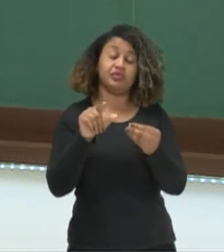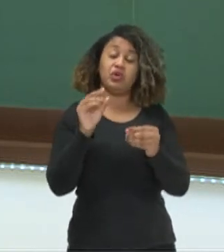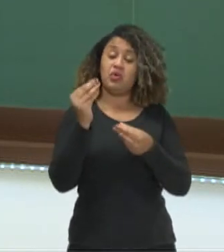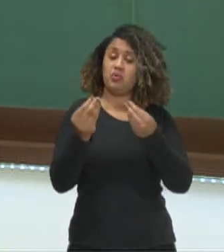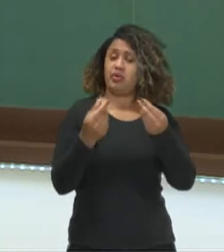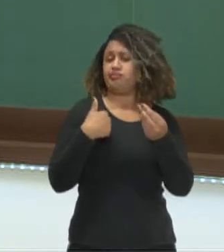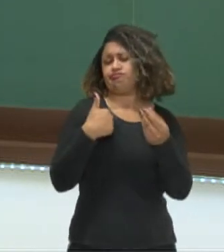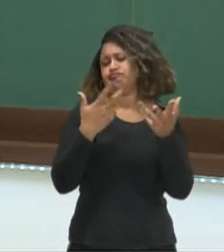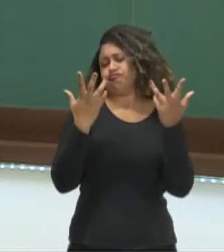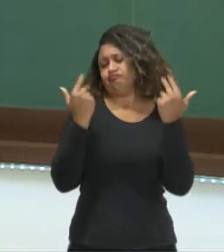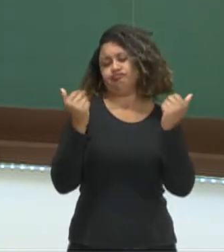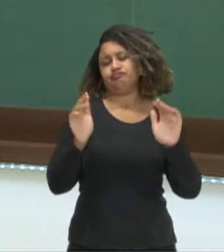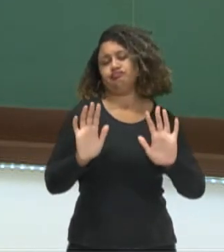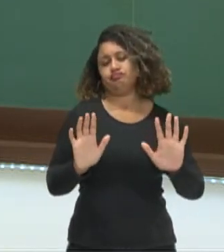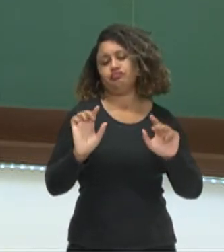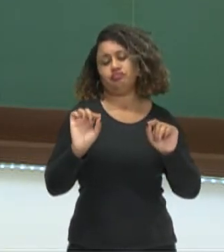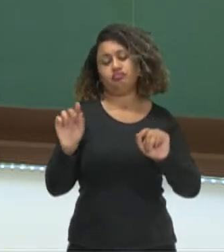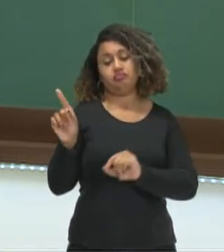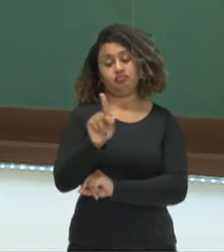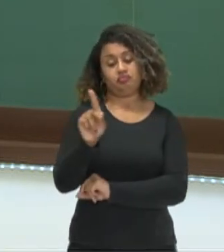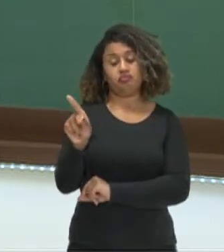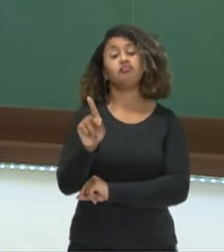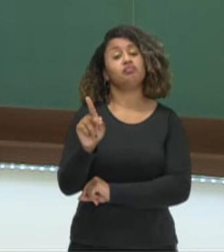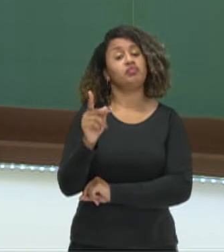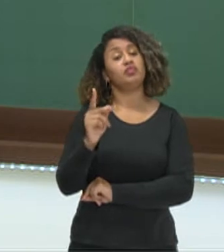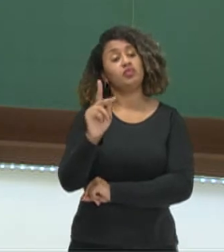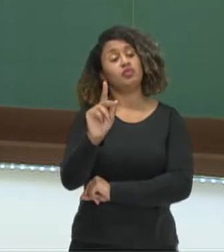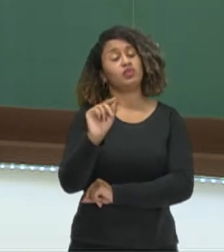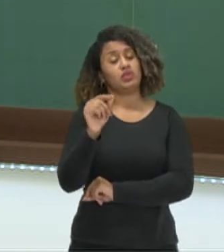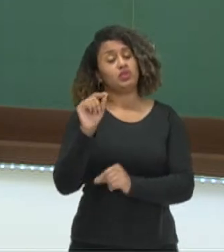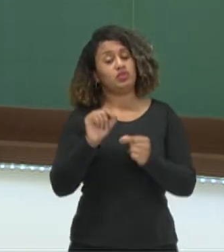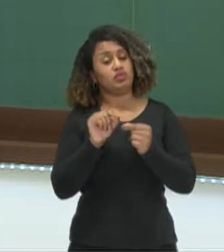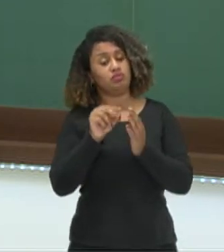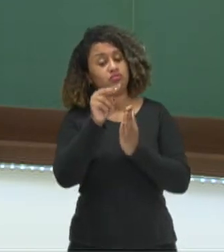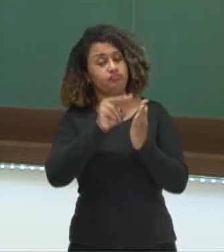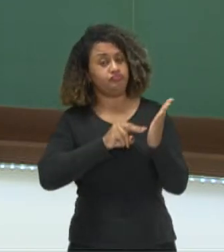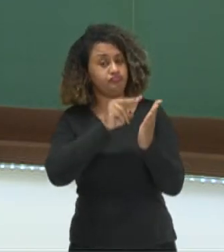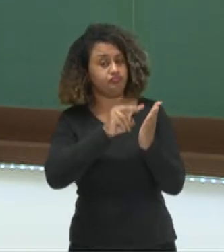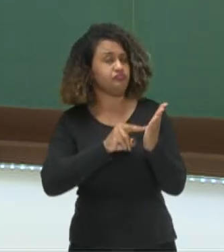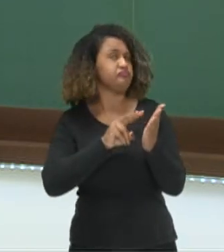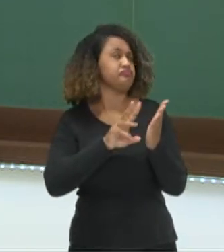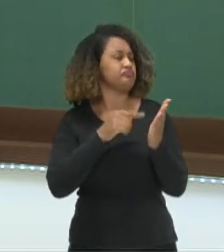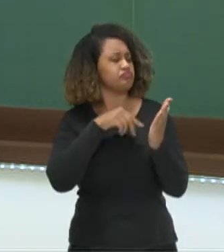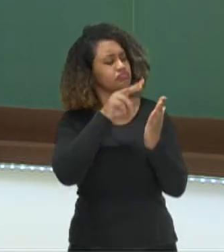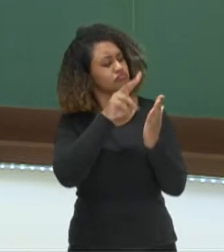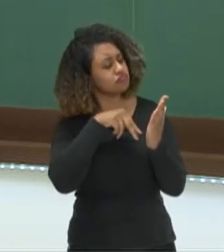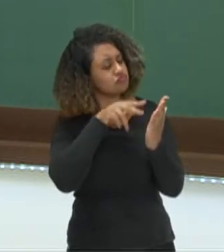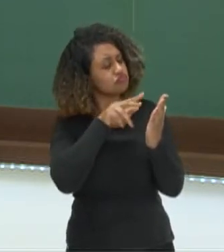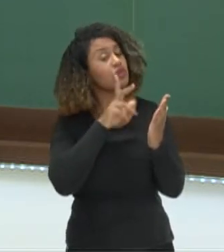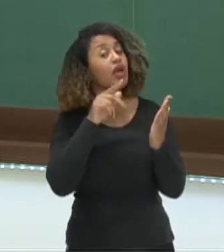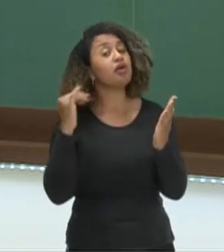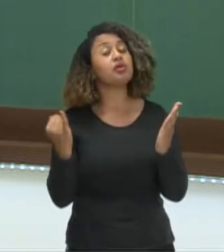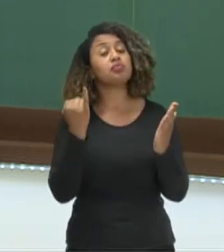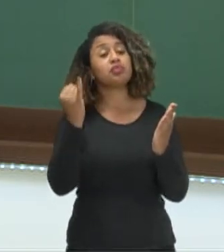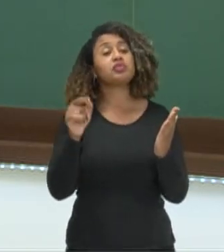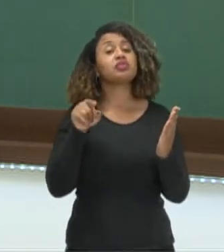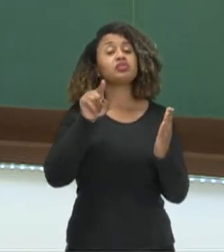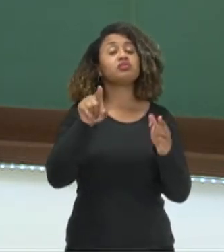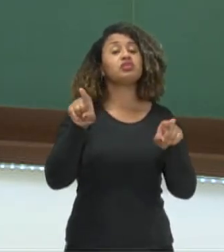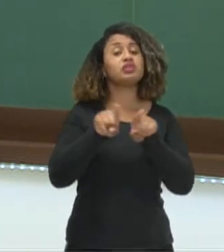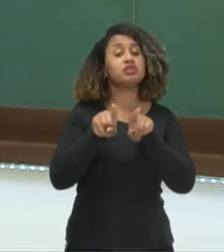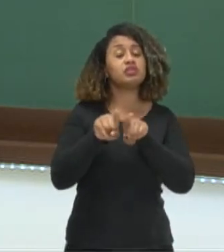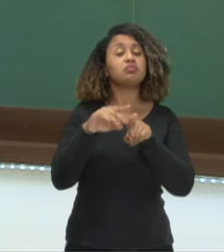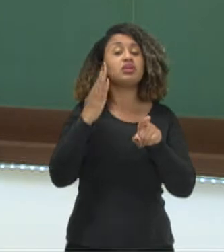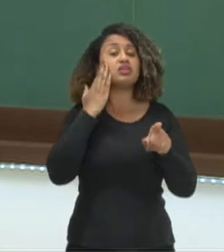é bem comum o professor teu, ele fazer uma leitura, né? E essa leitura é importante que você